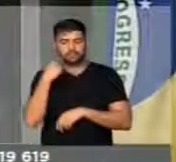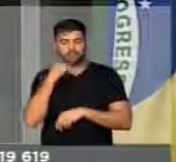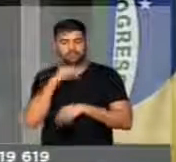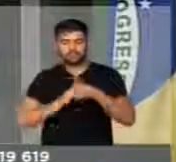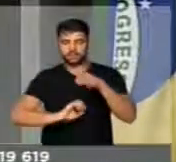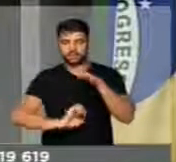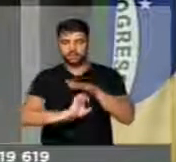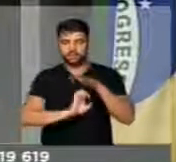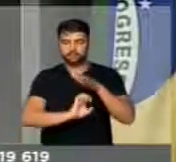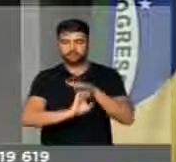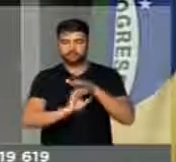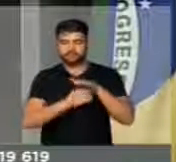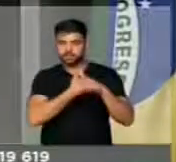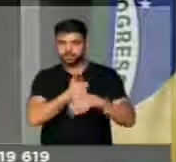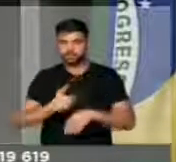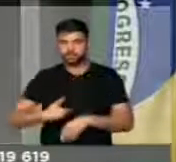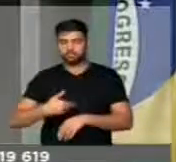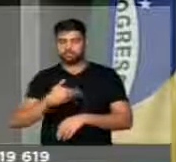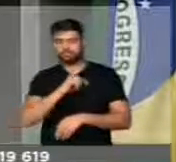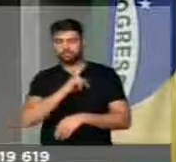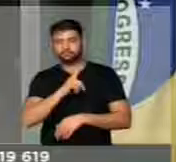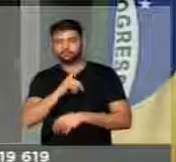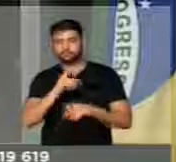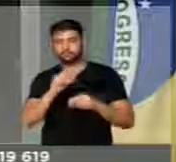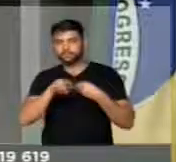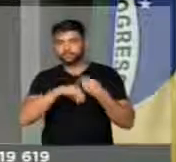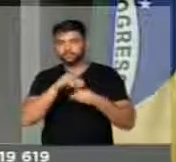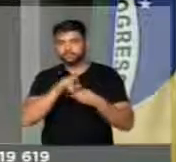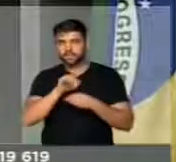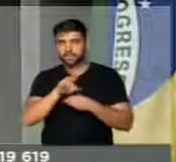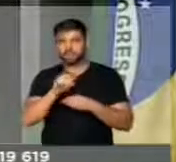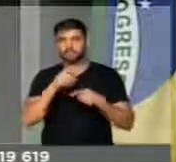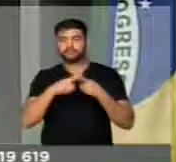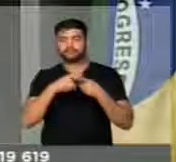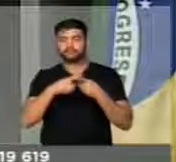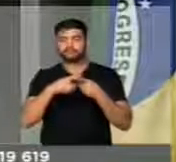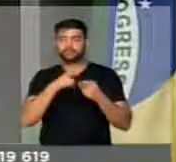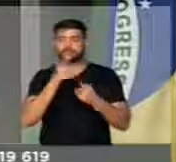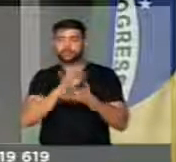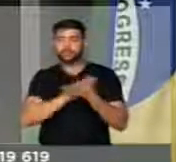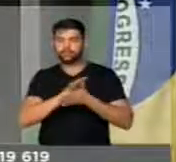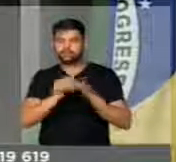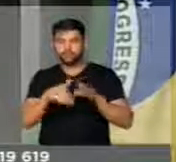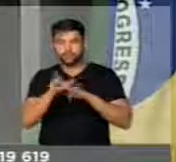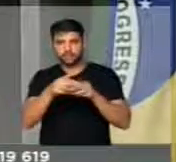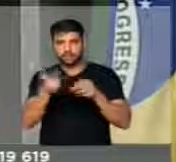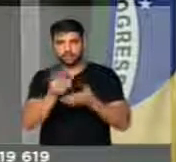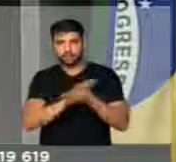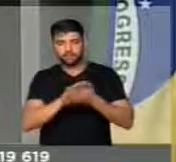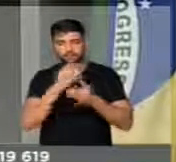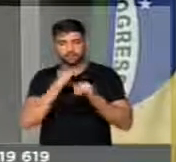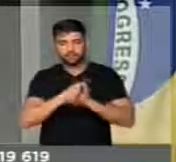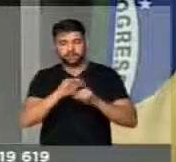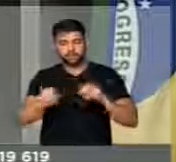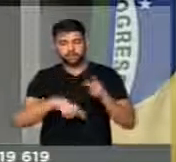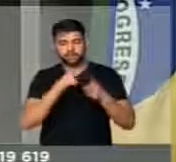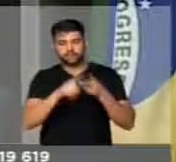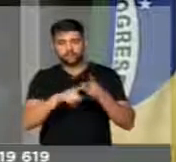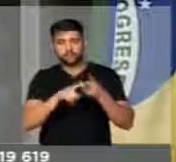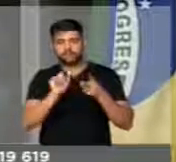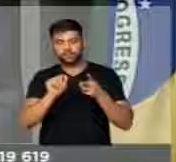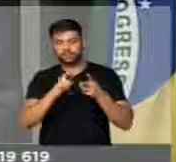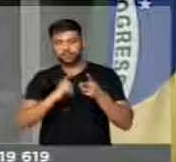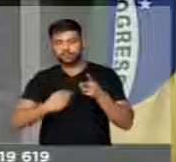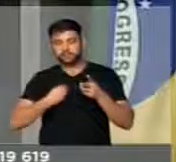das estatais, que do ponto de vista técnico não está submetido a nenhuma orientação. Ressaltando ainda